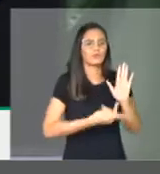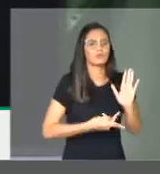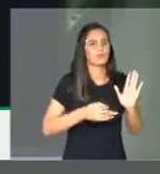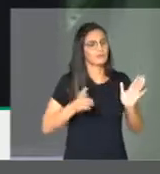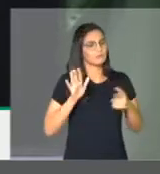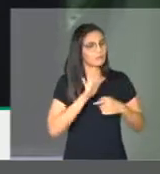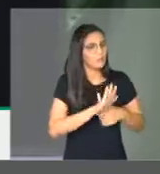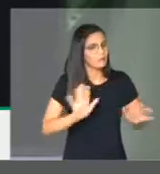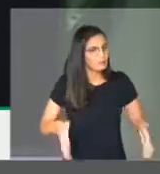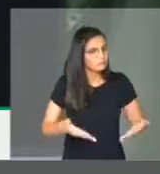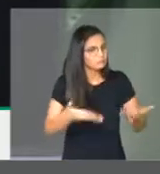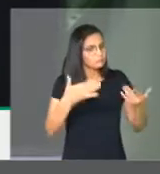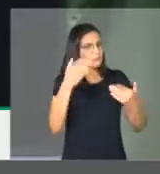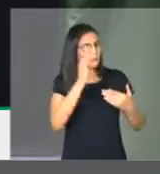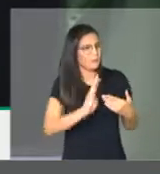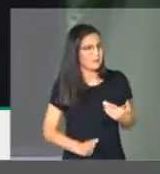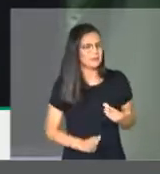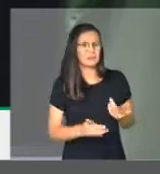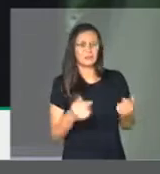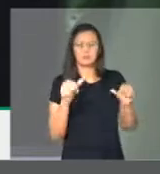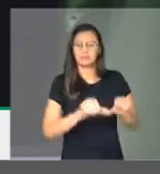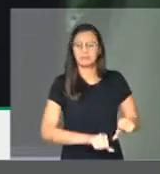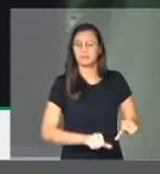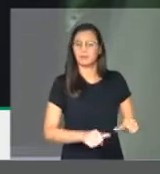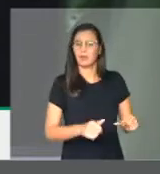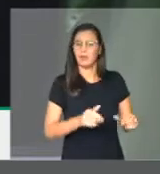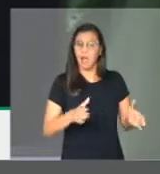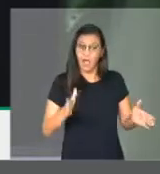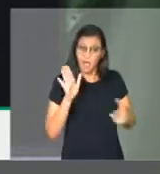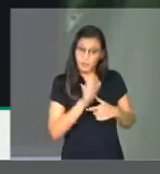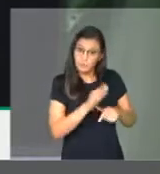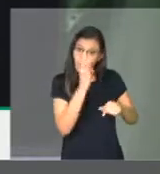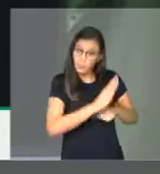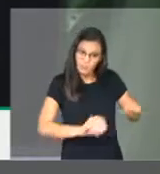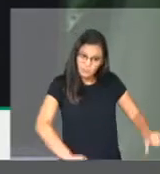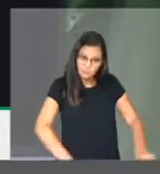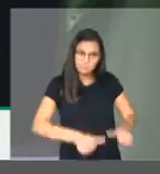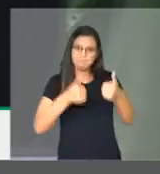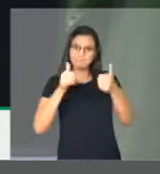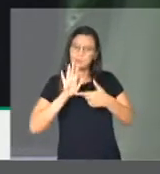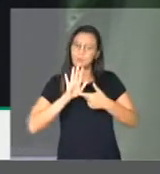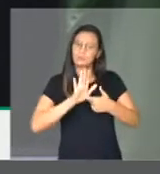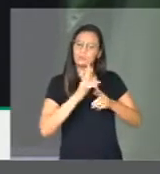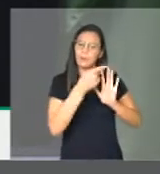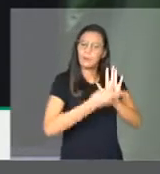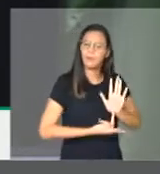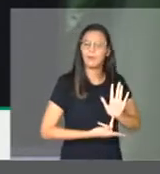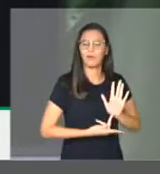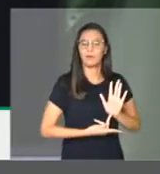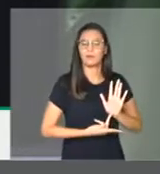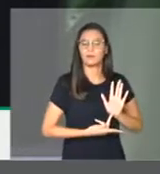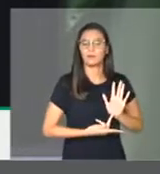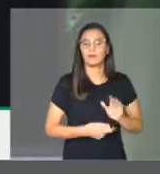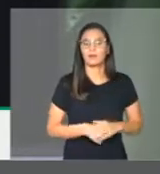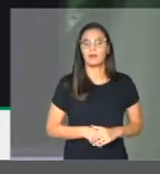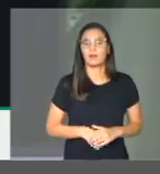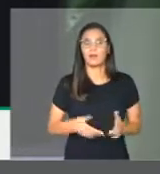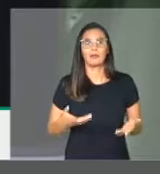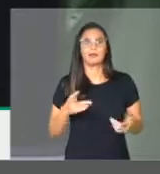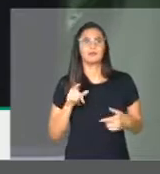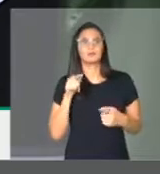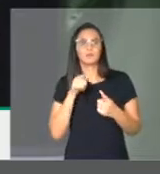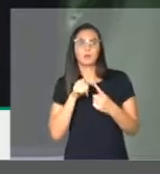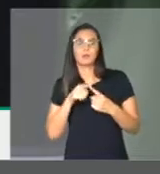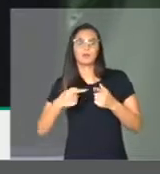para retirar o Brasil desse crônico subdesenvolvimento, optamos pela formulação precária e rasa do debate